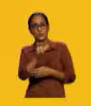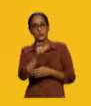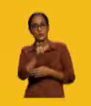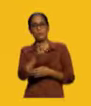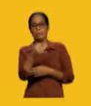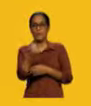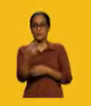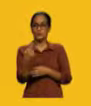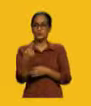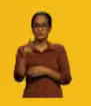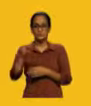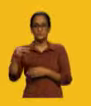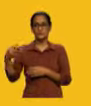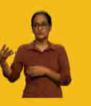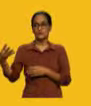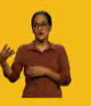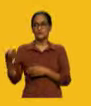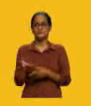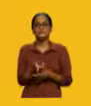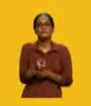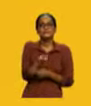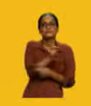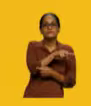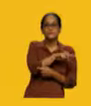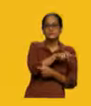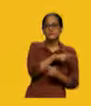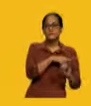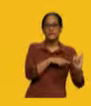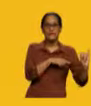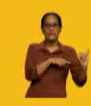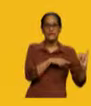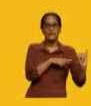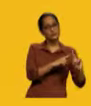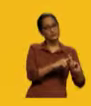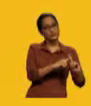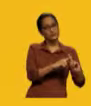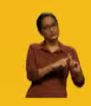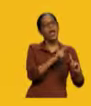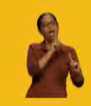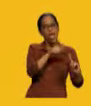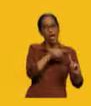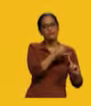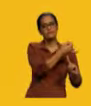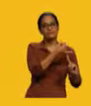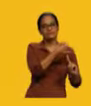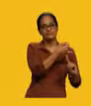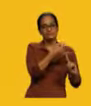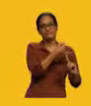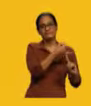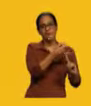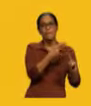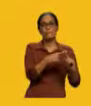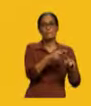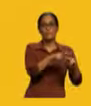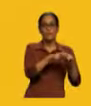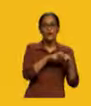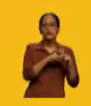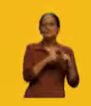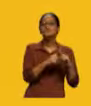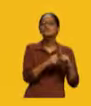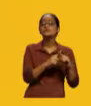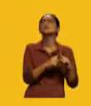4. O I à esquerda de X, também uma subtração. De quem? Você lembra que o x vale